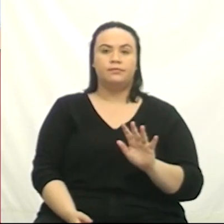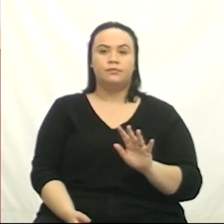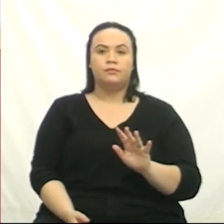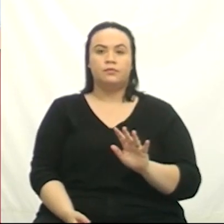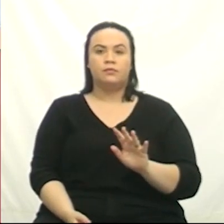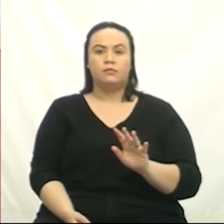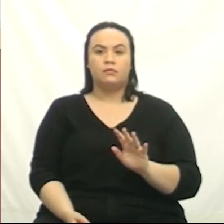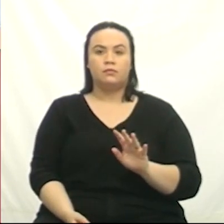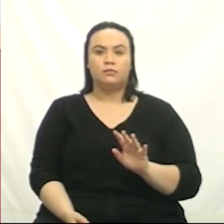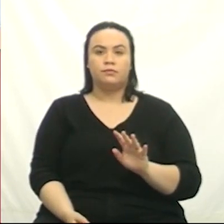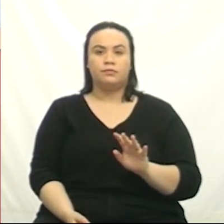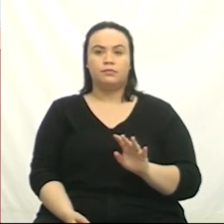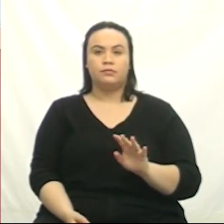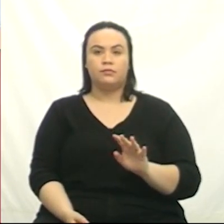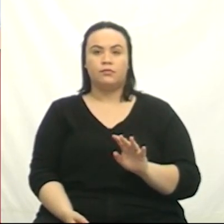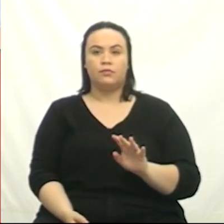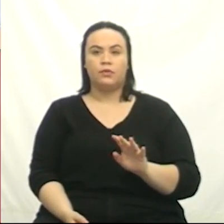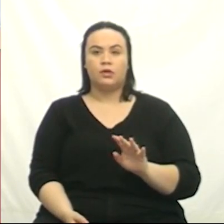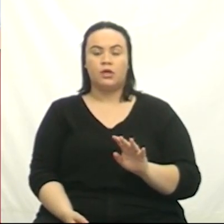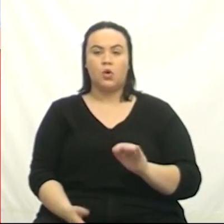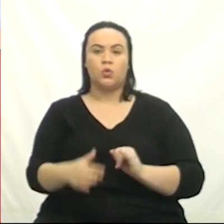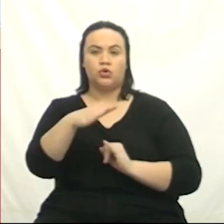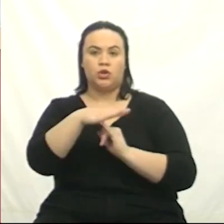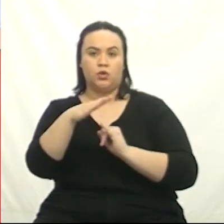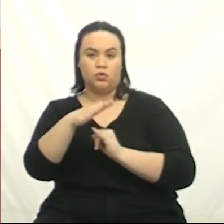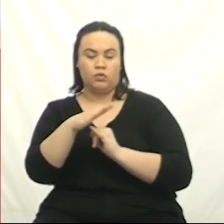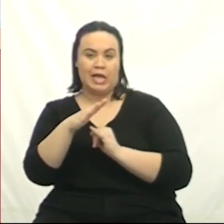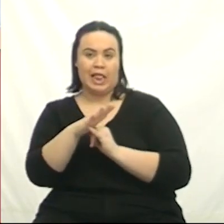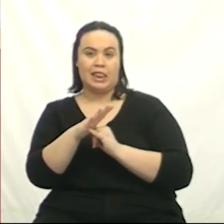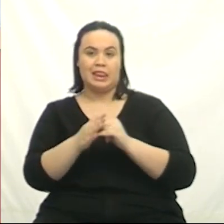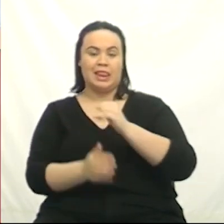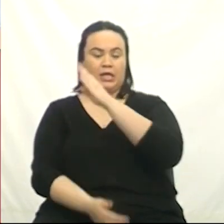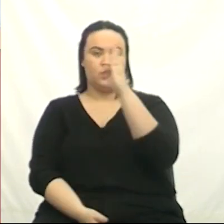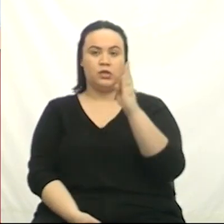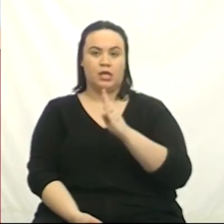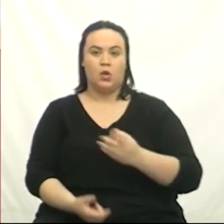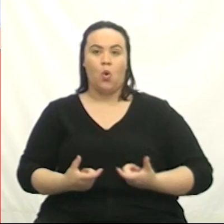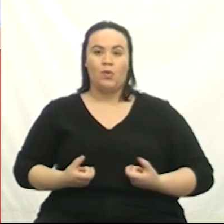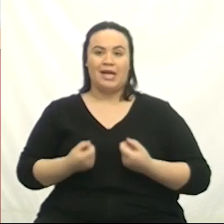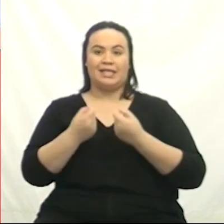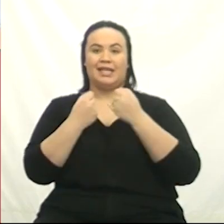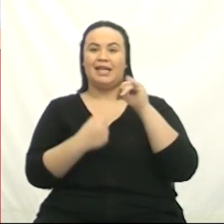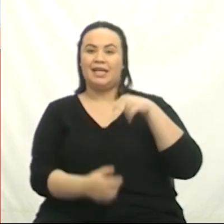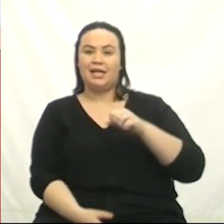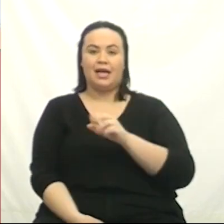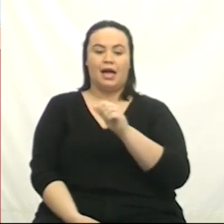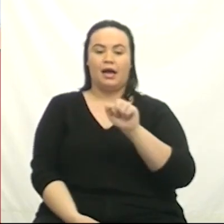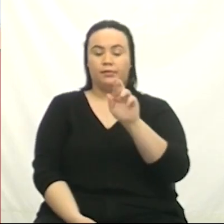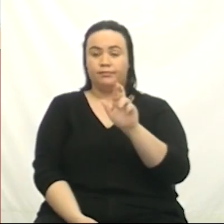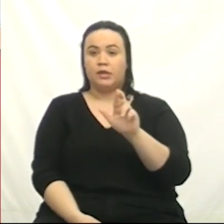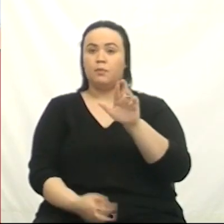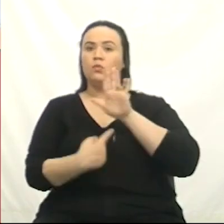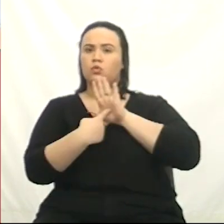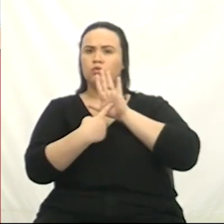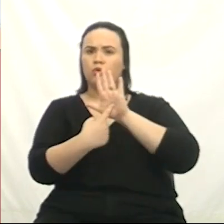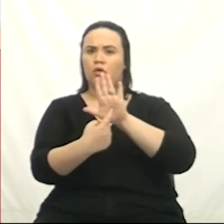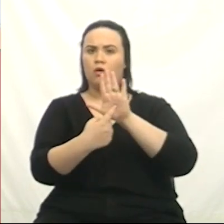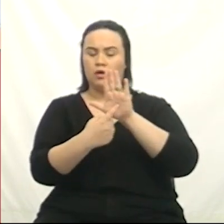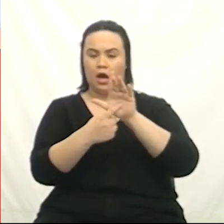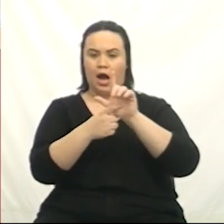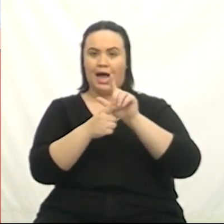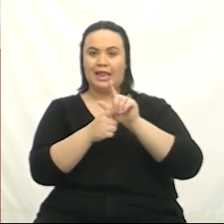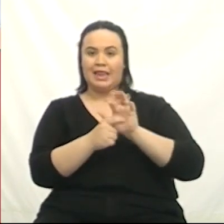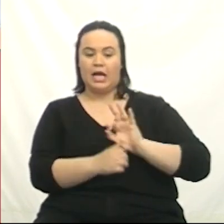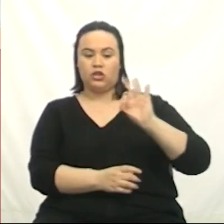E o Instituto Nacional do Câncer, Inca, lançou um alerta contundente sobre os crescentes